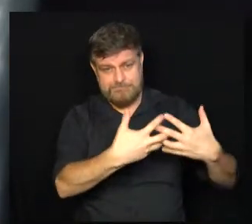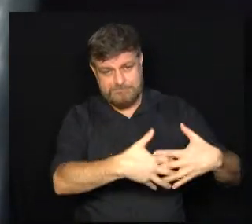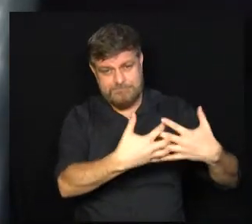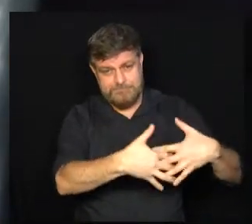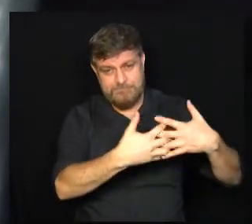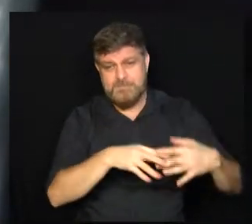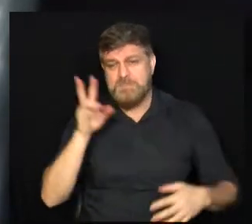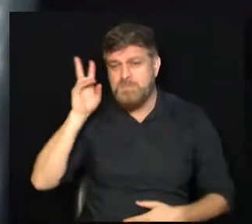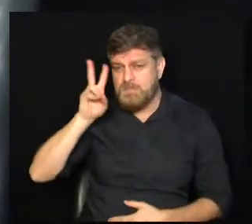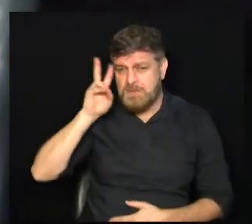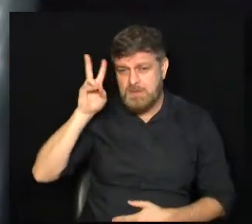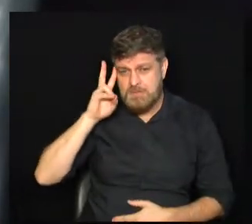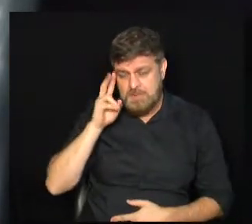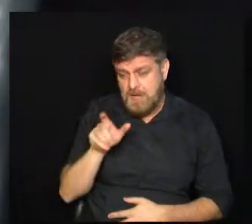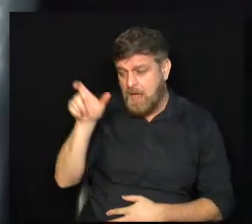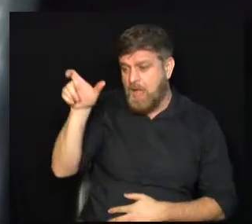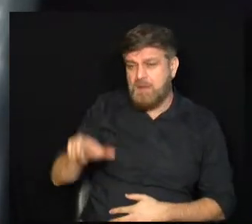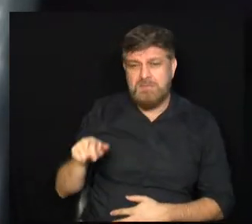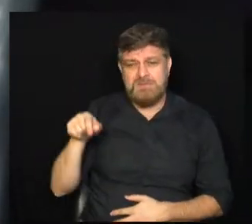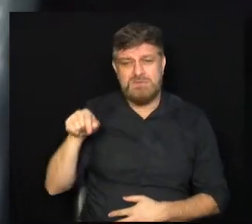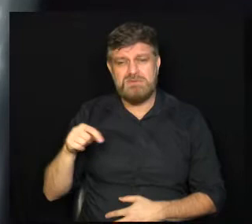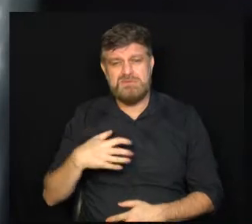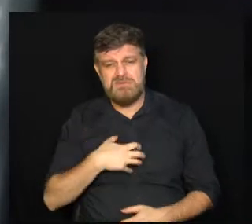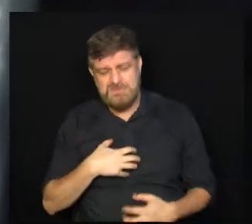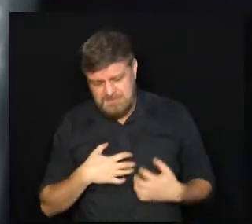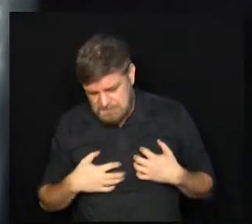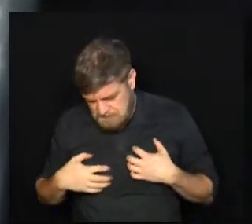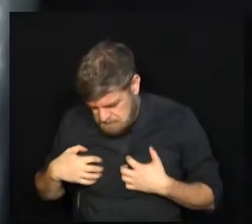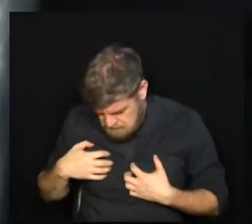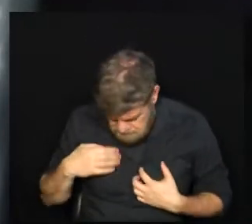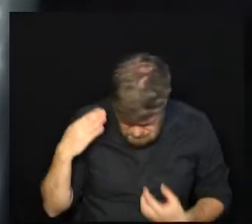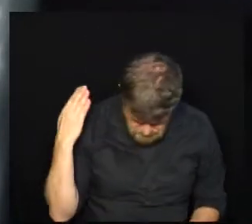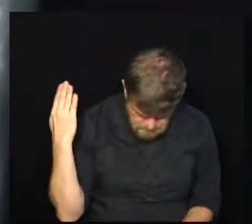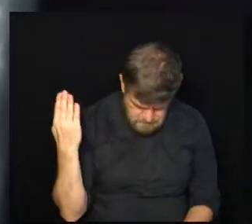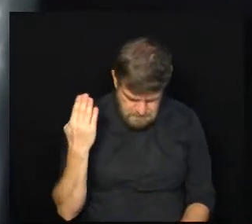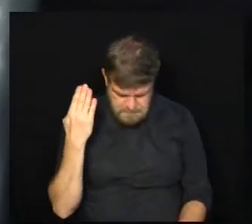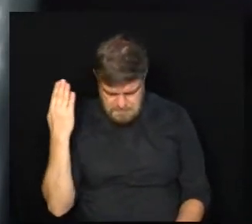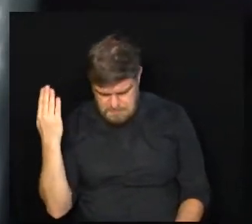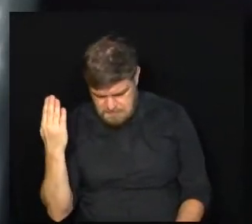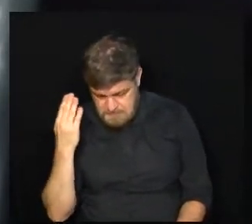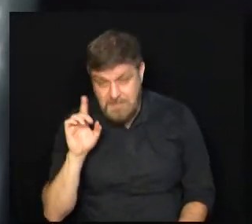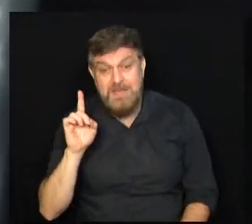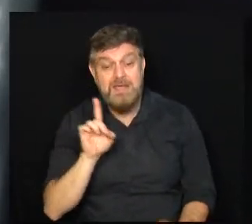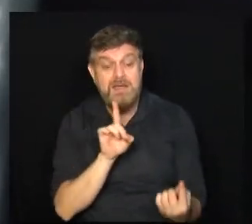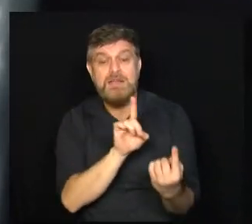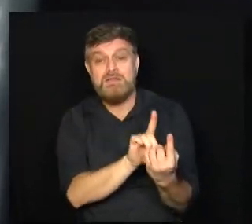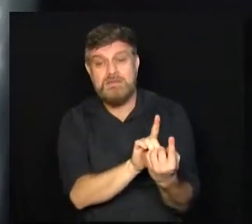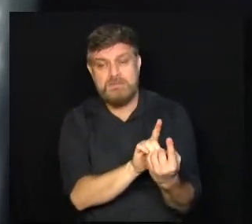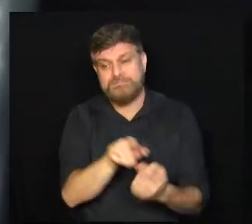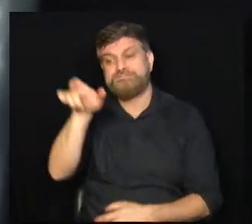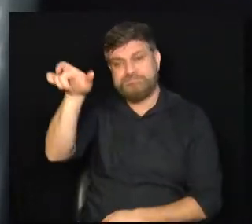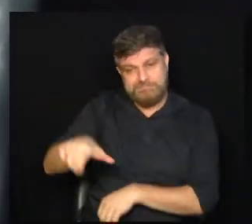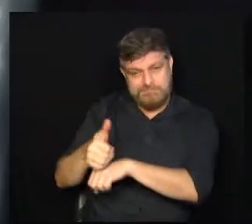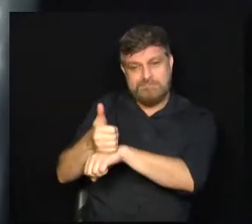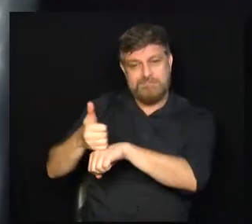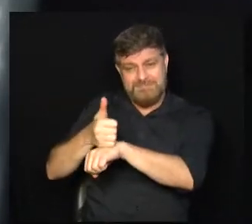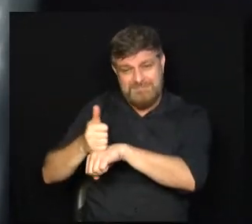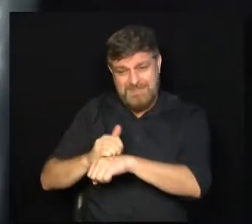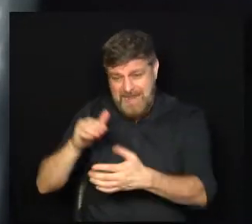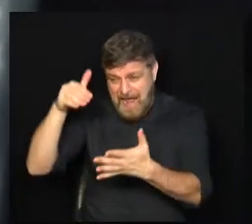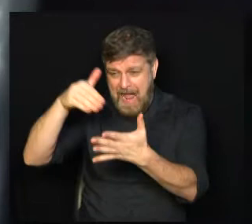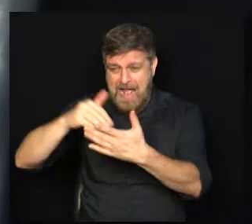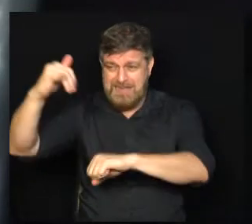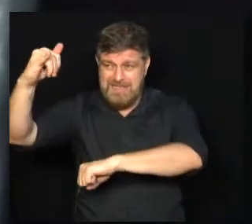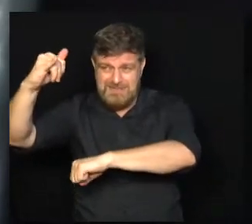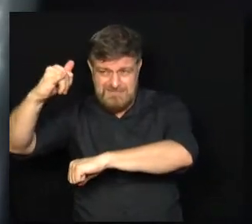lembrar que se um passageiro passar mal a bordo, é o comissário que vai atender, né? até que possa acontecer um pouso de emergência,